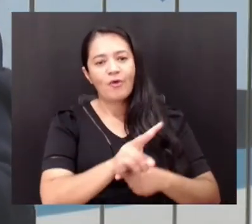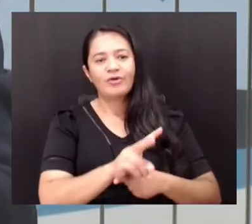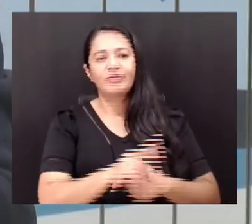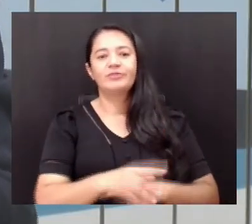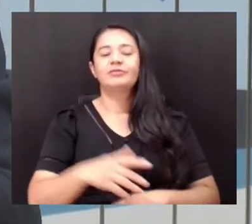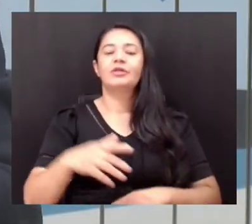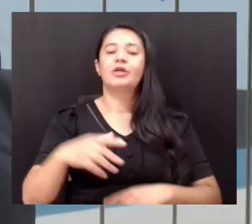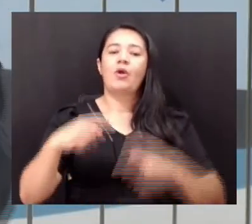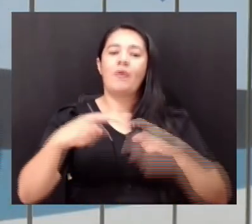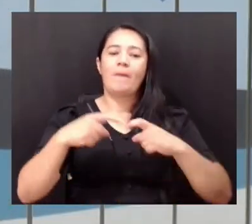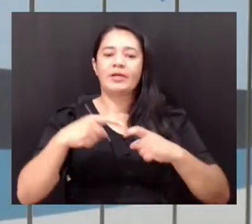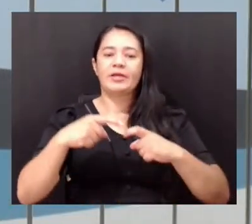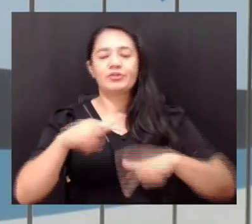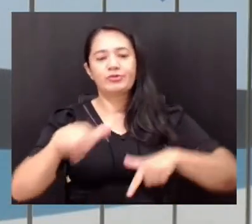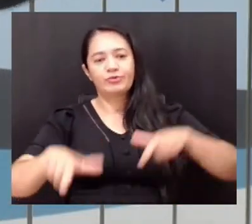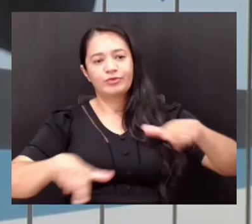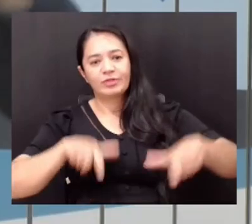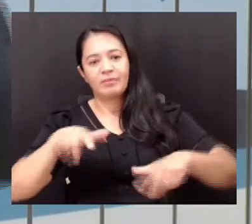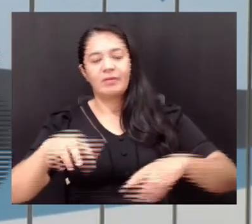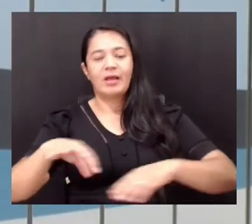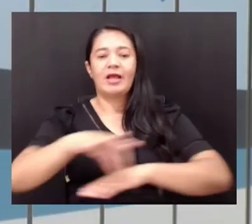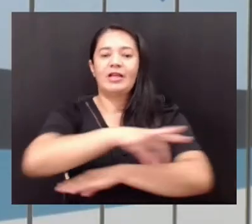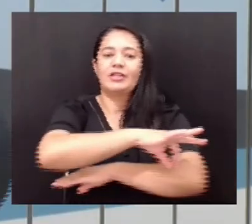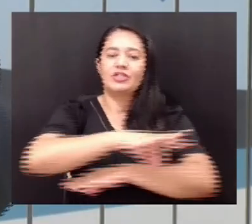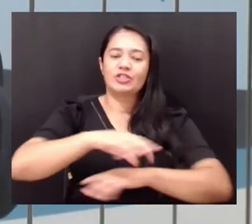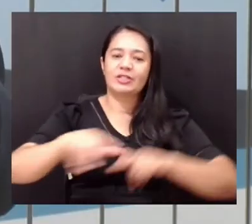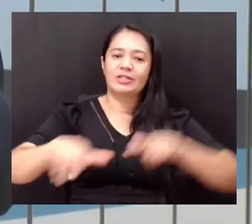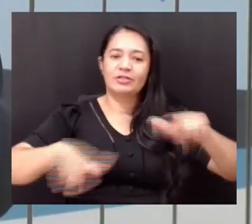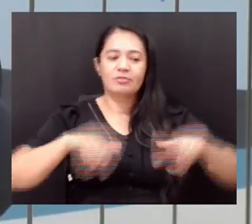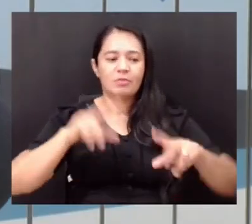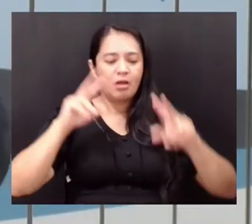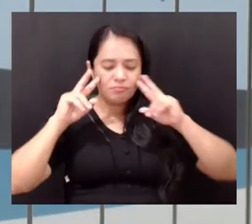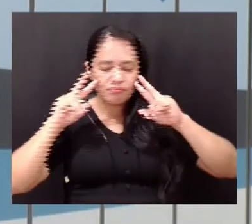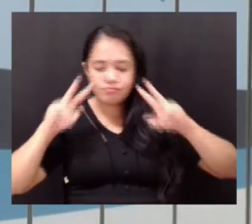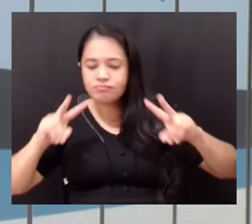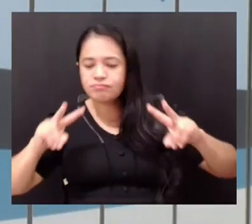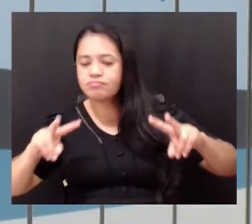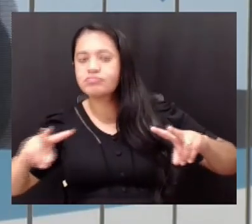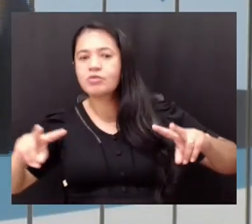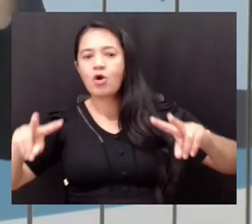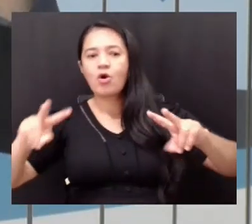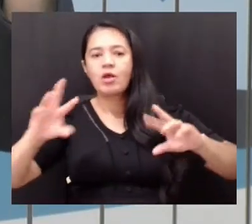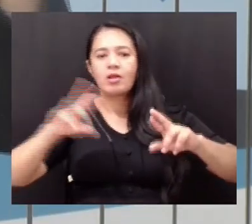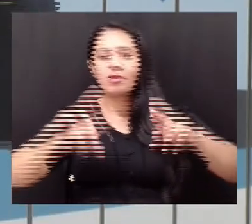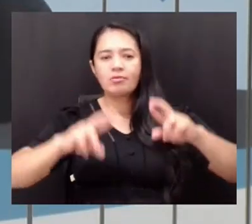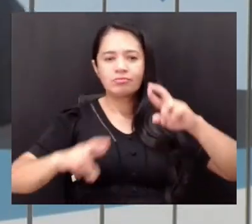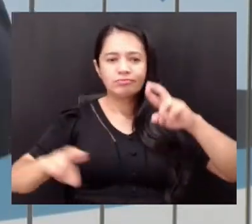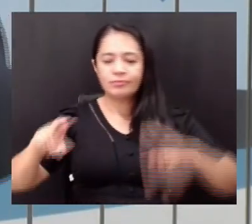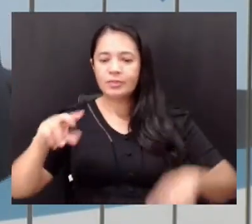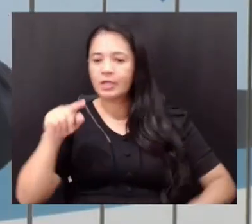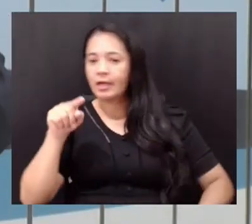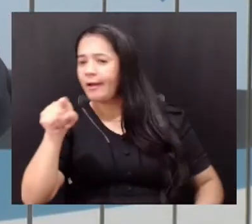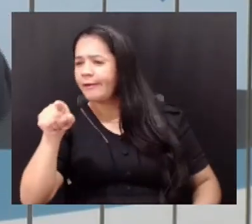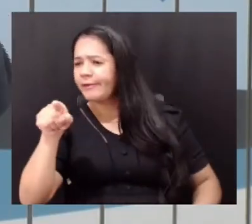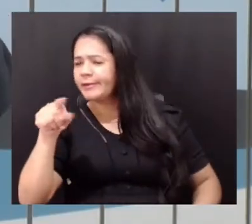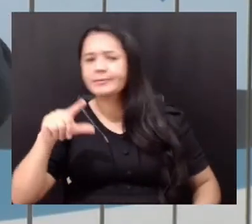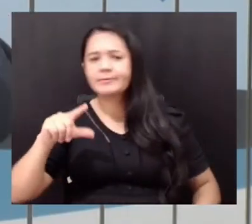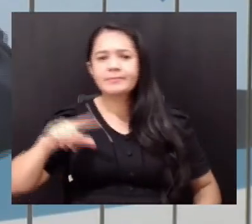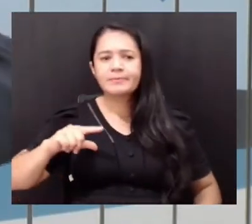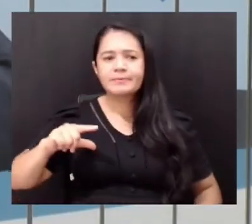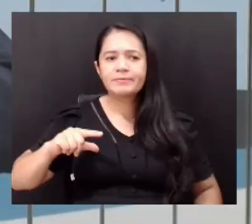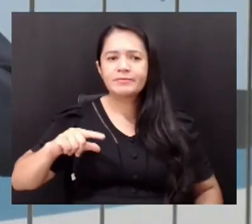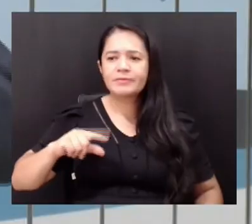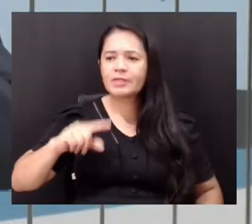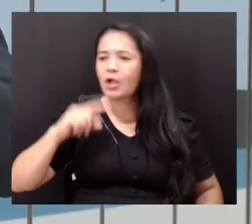tá lá a engenharia do trabalho, olhando o escopo do trabalho e vendo, aqui tem uma reclamação